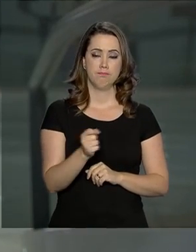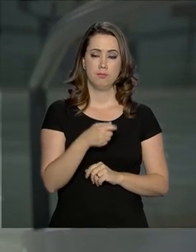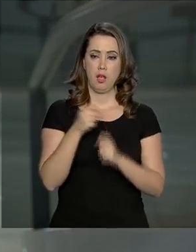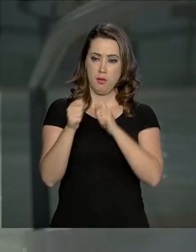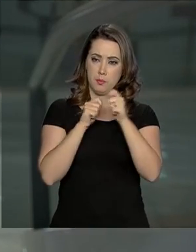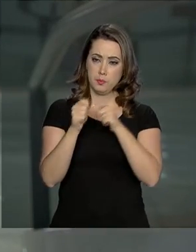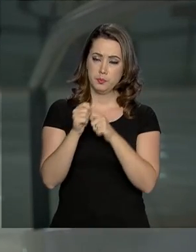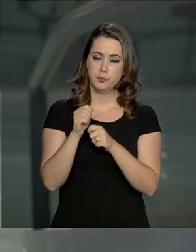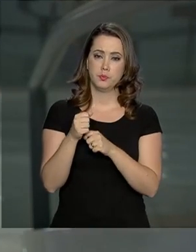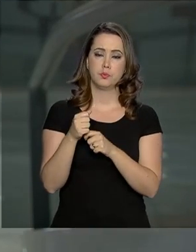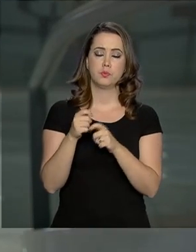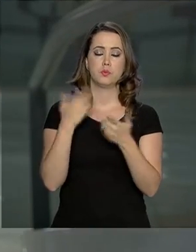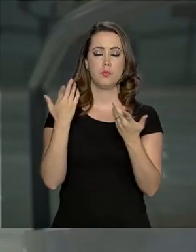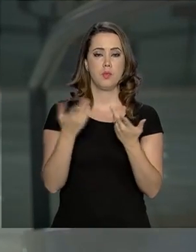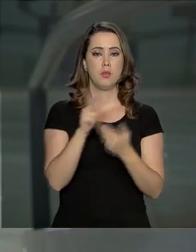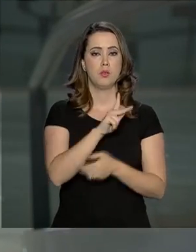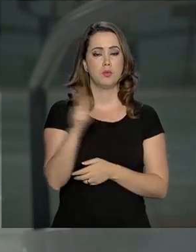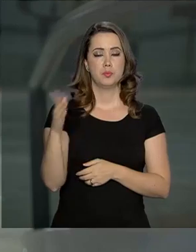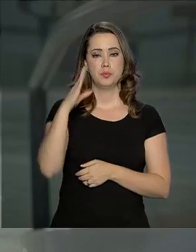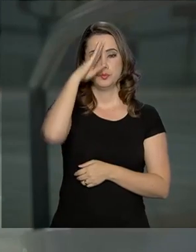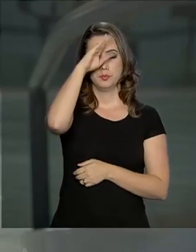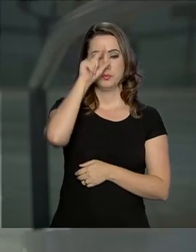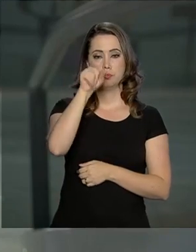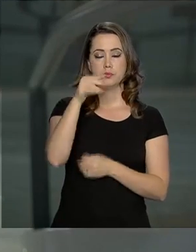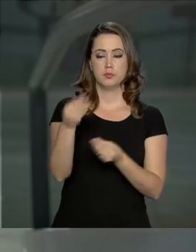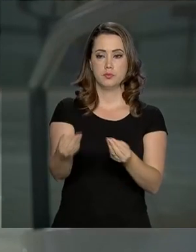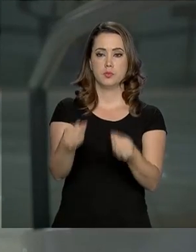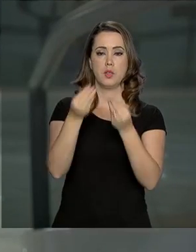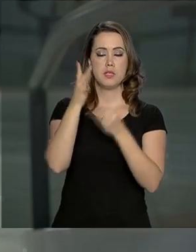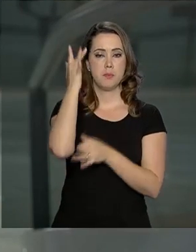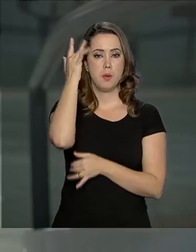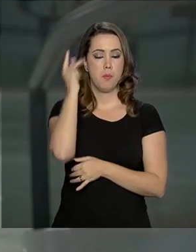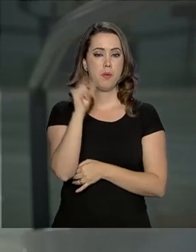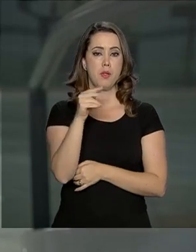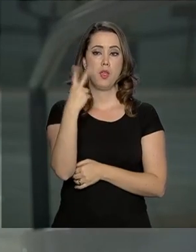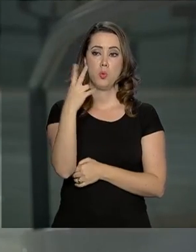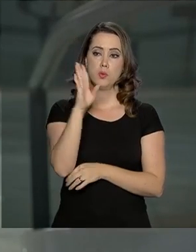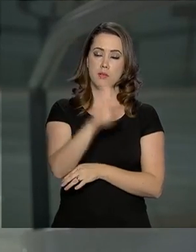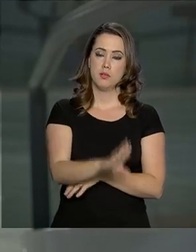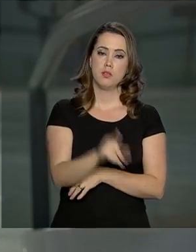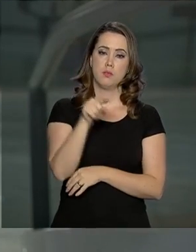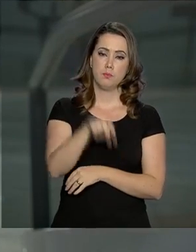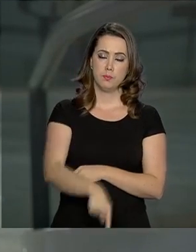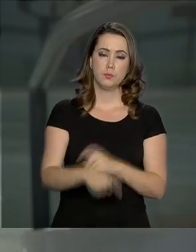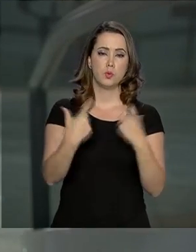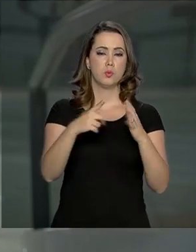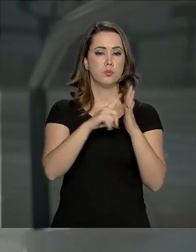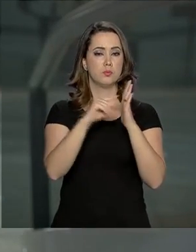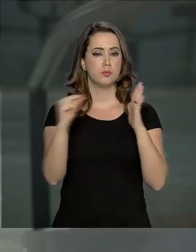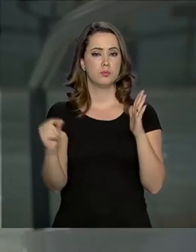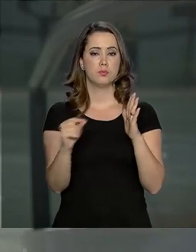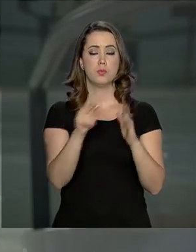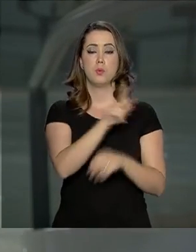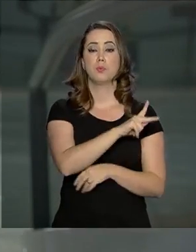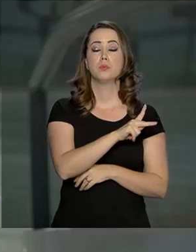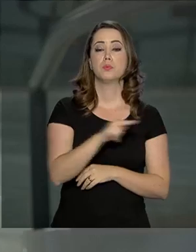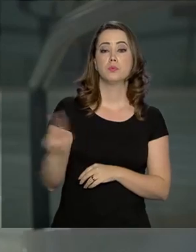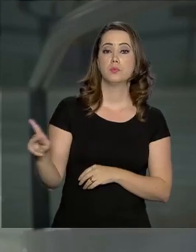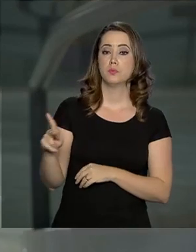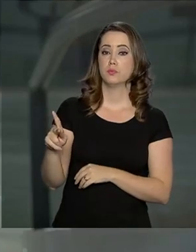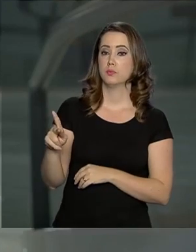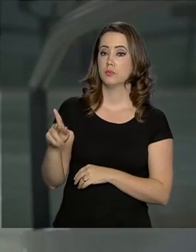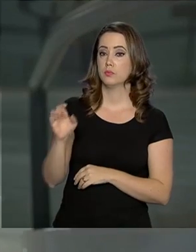a imprensa, é que o presidente Jair Bolsonaro vai receber amanhã, às 14h, aqui no Palácio do Planalto, o